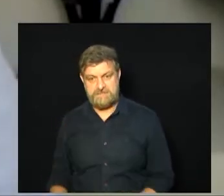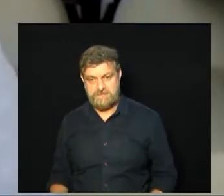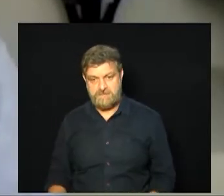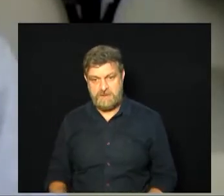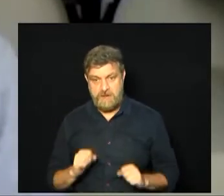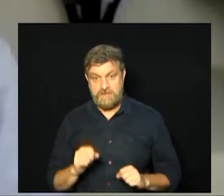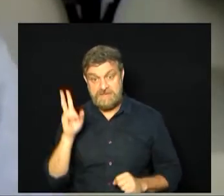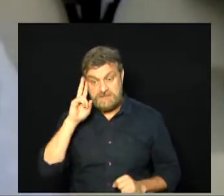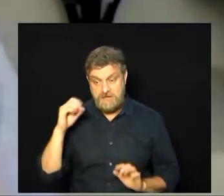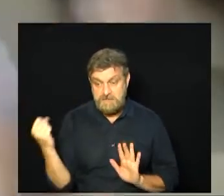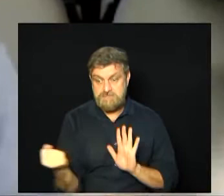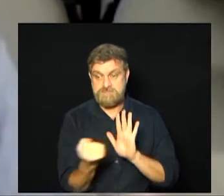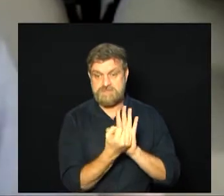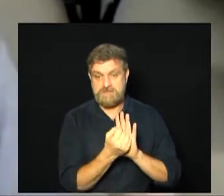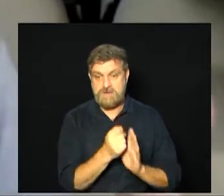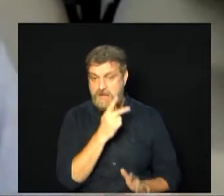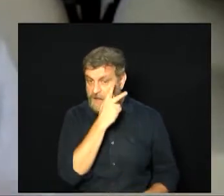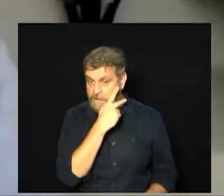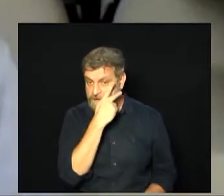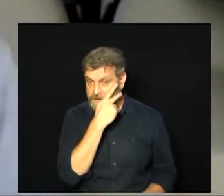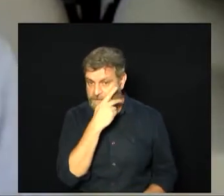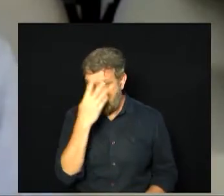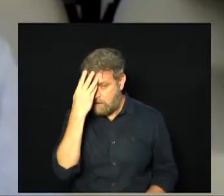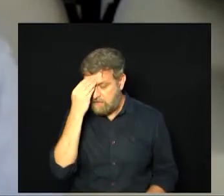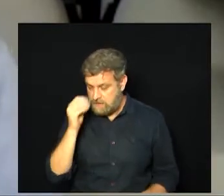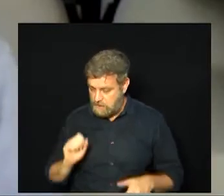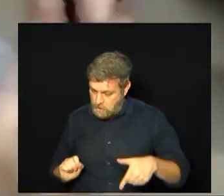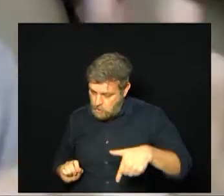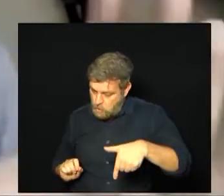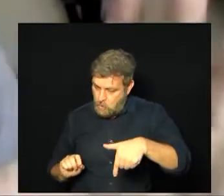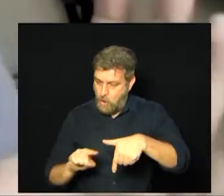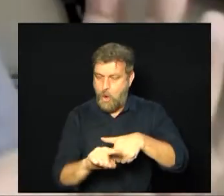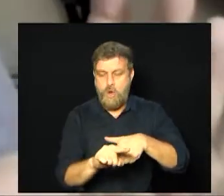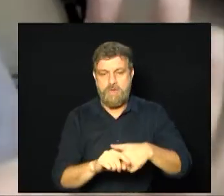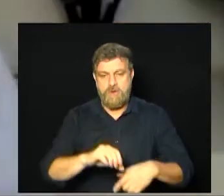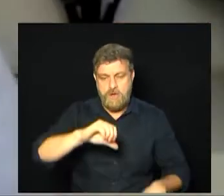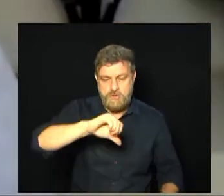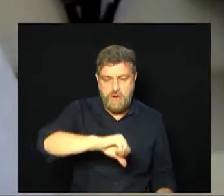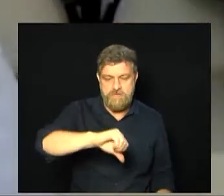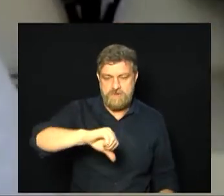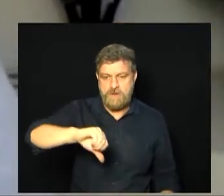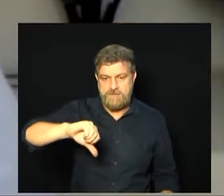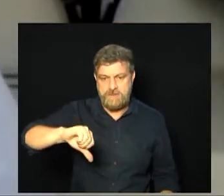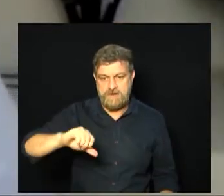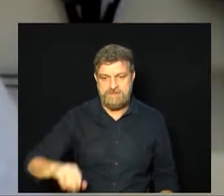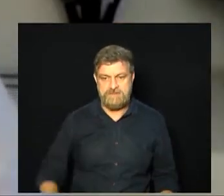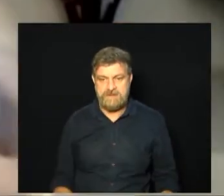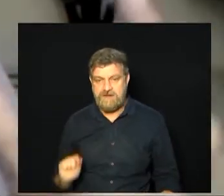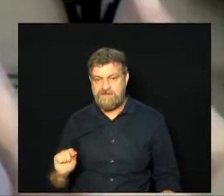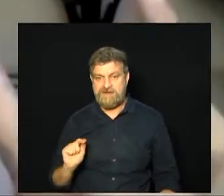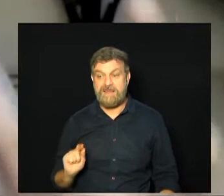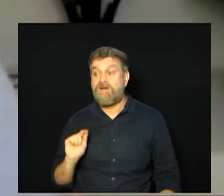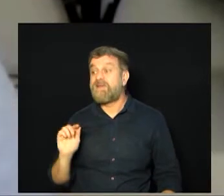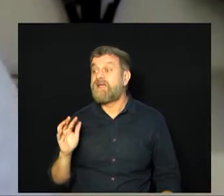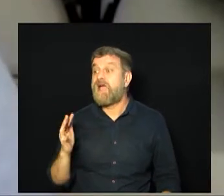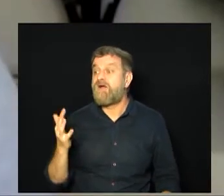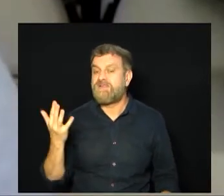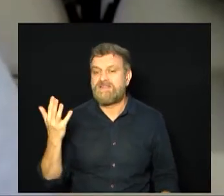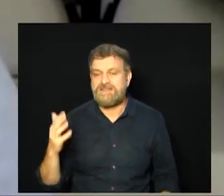histórico lá para Paraíba. E o Pelé fez o gol, converteu o gol, 999. Com isso, o que